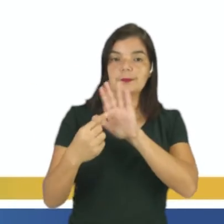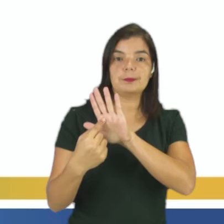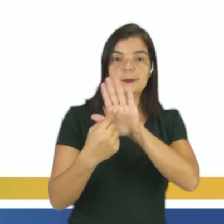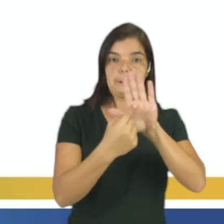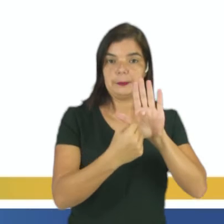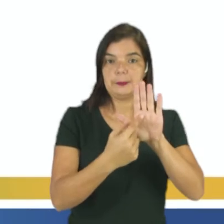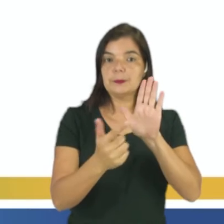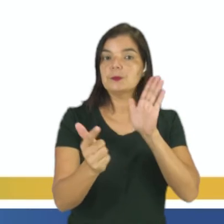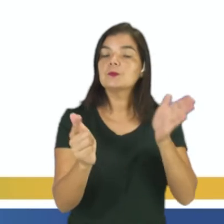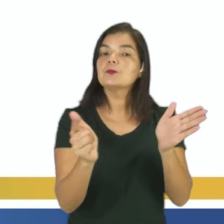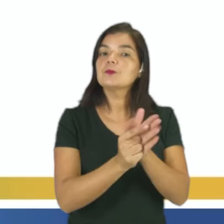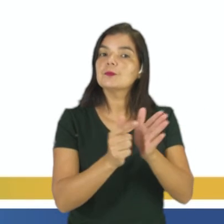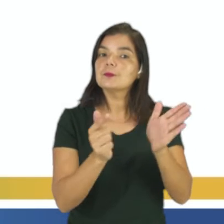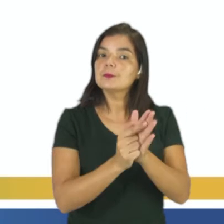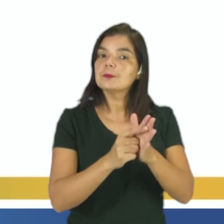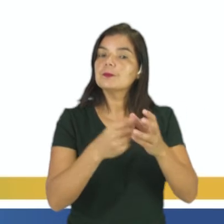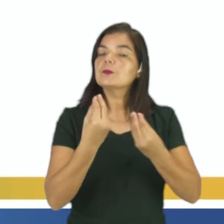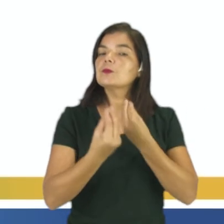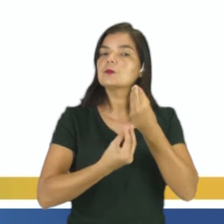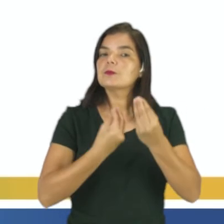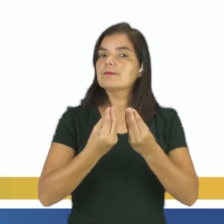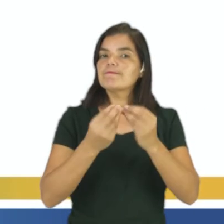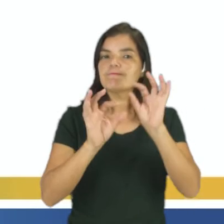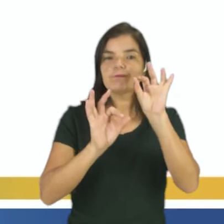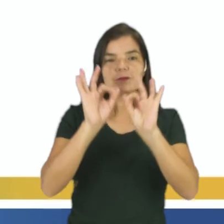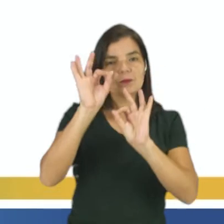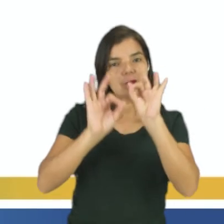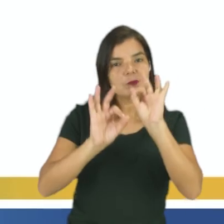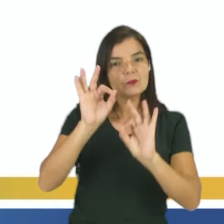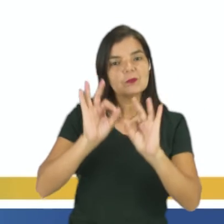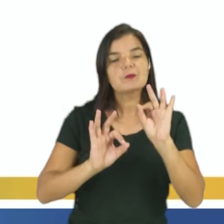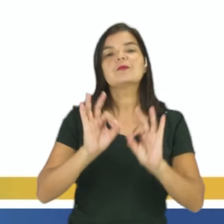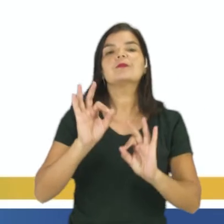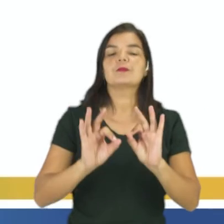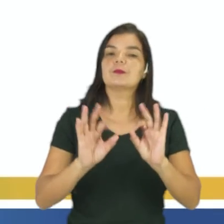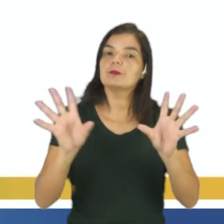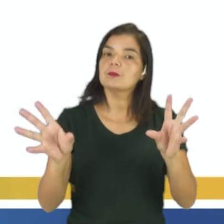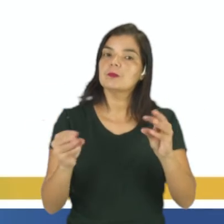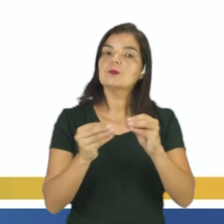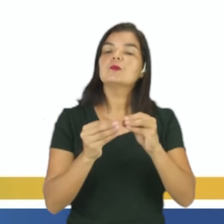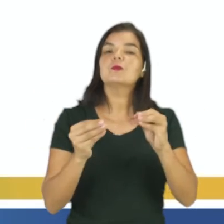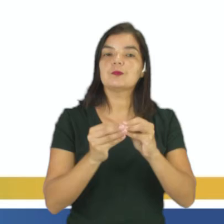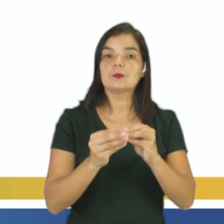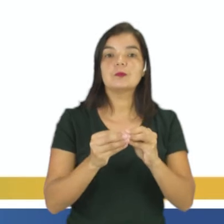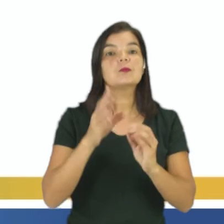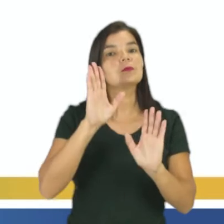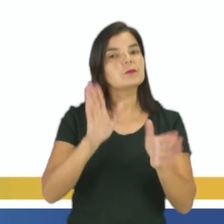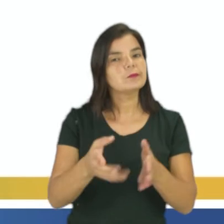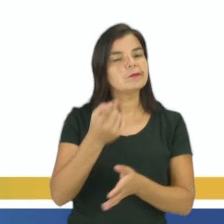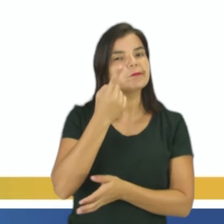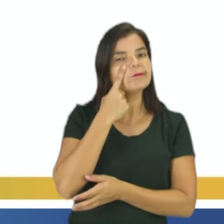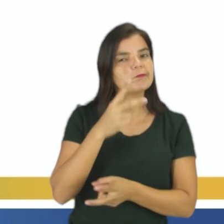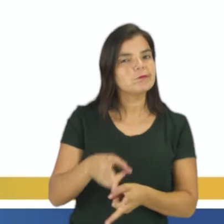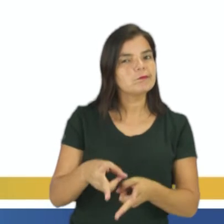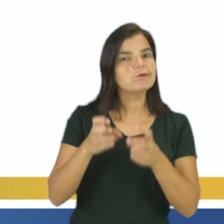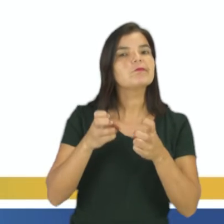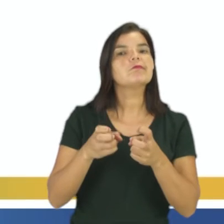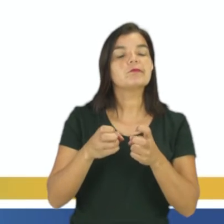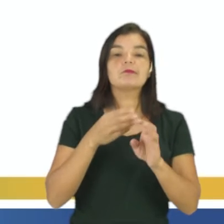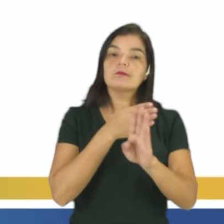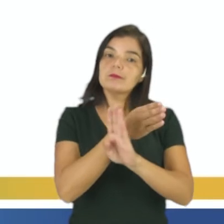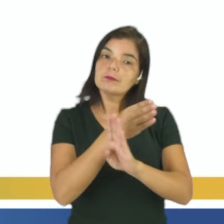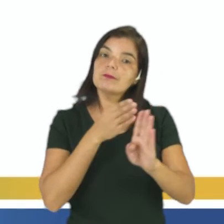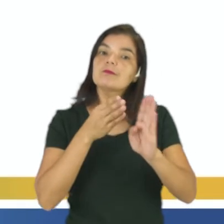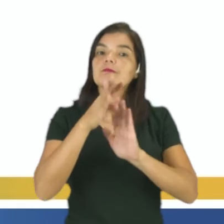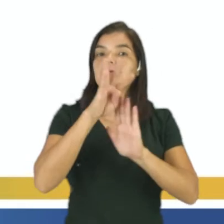numa folha, como nós devemos formatar uma resenha que quando a gente já olha, já percebe que aquela